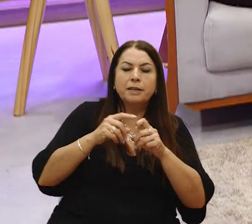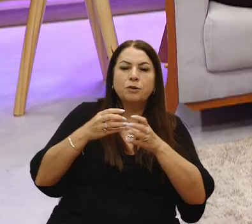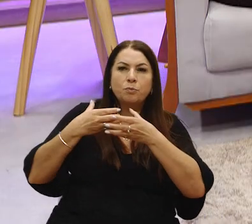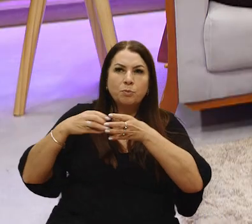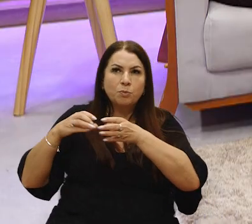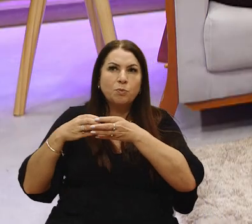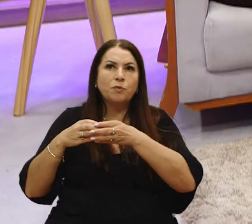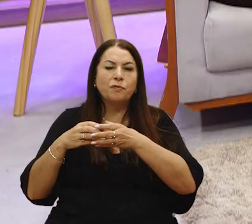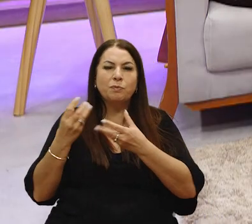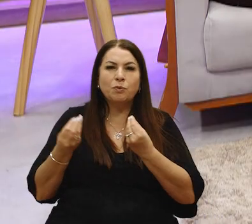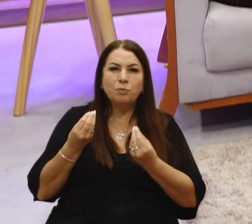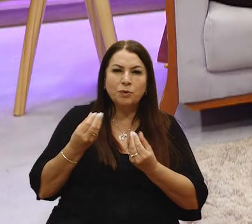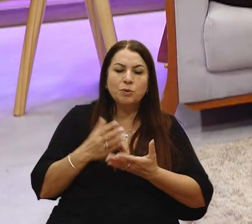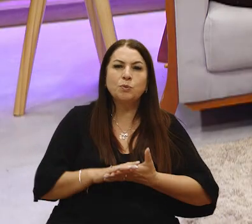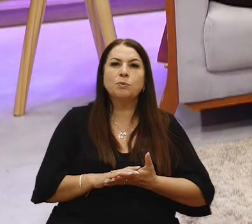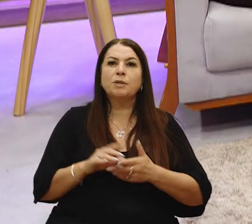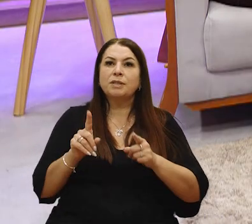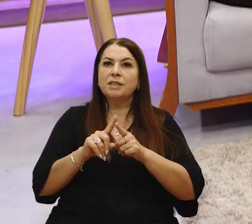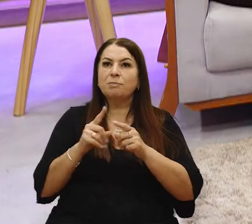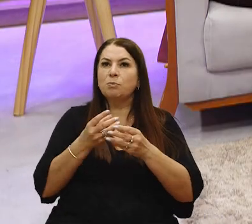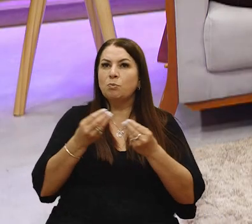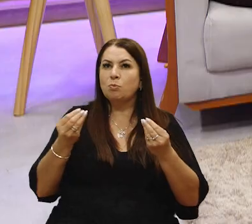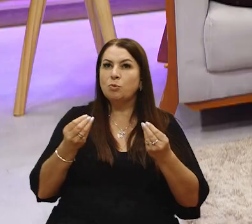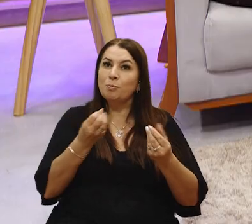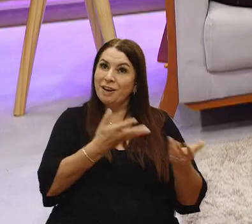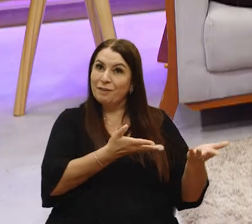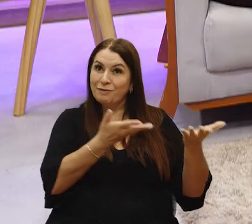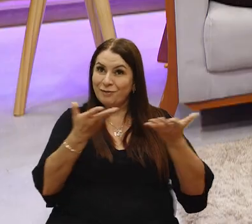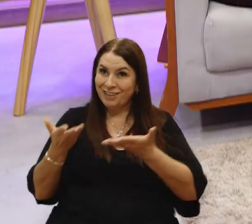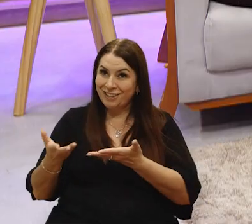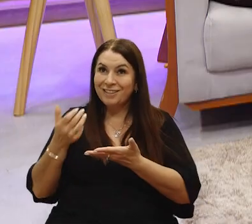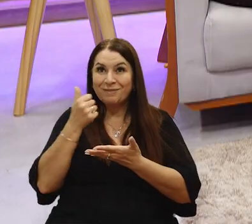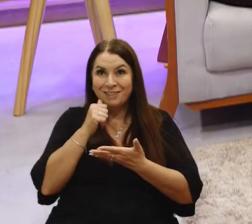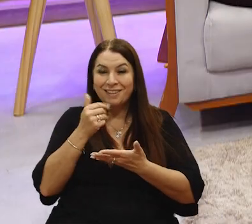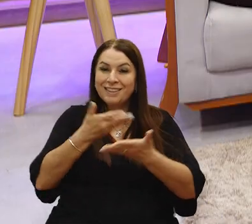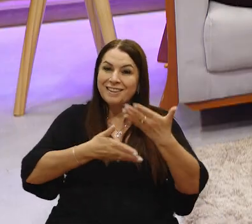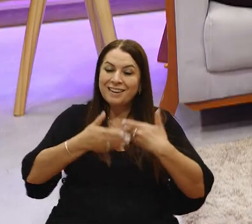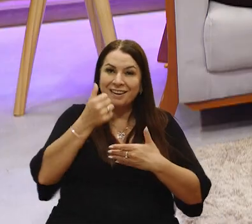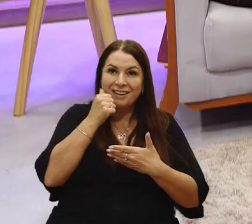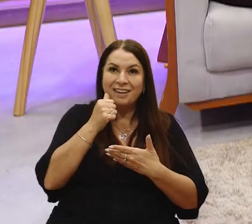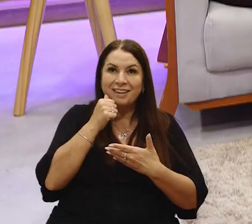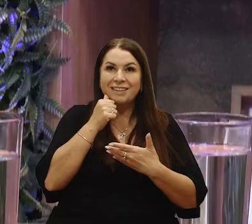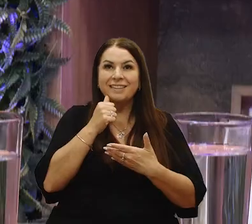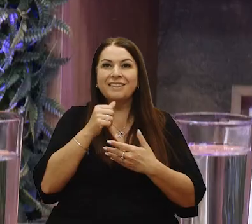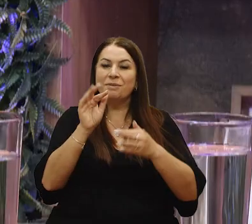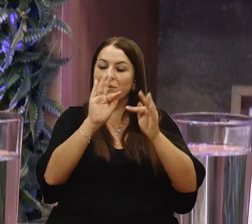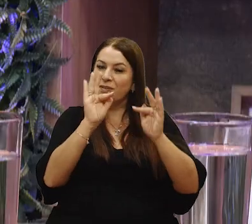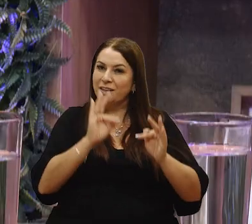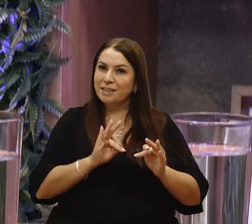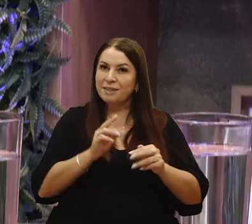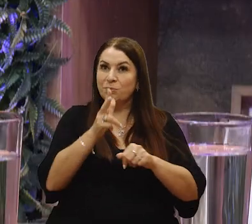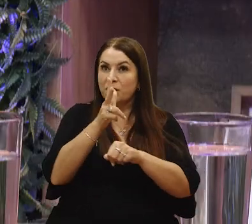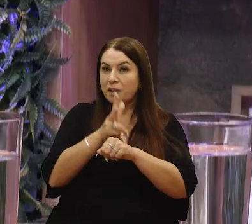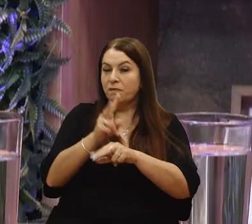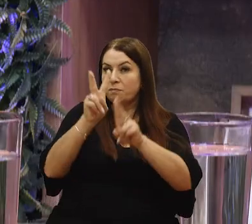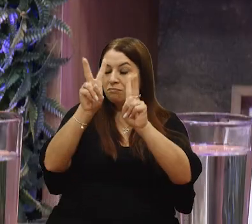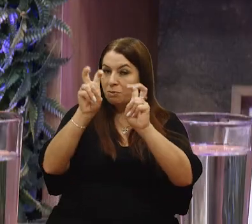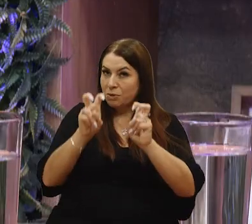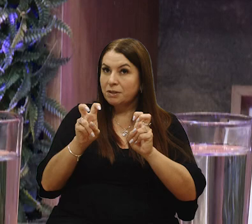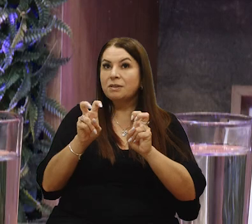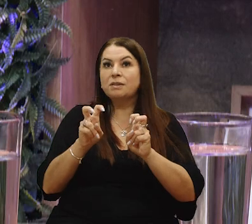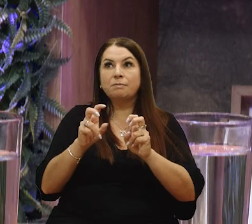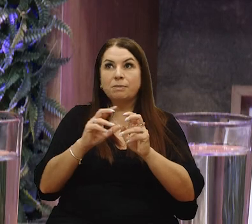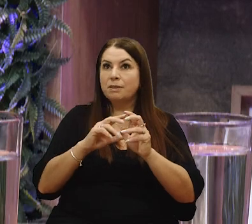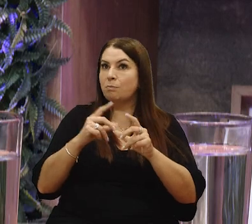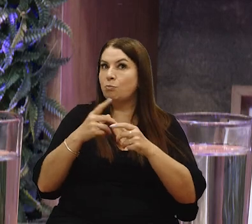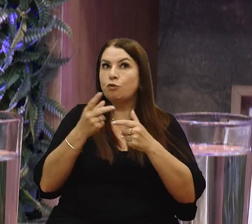pessoas obesas, pode acontecer com pessoas magras, né? Sim, também temos essa situação. Até a gente separa o lipedema em tipos